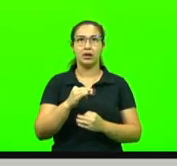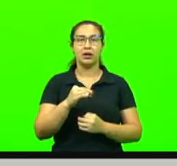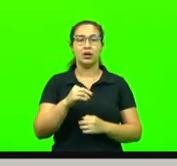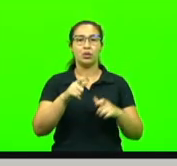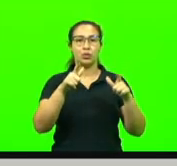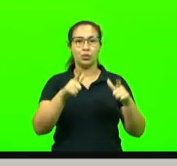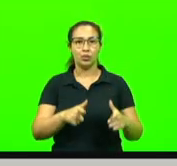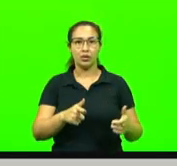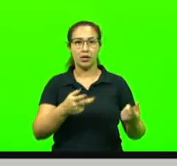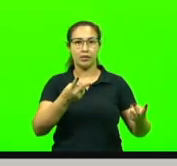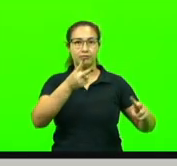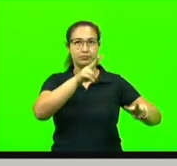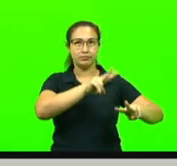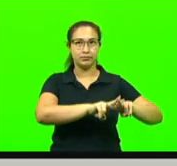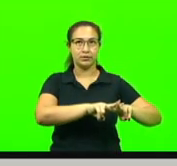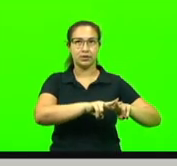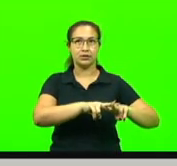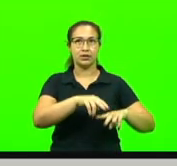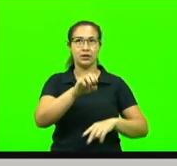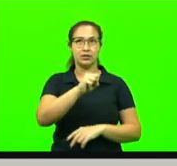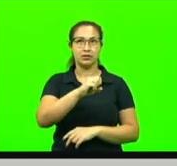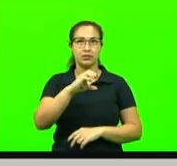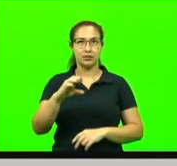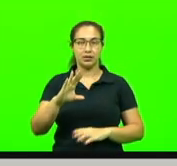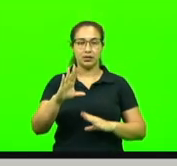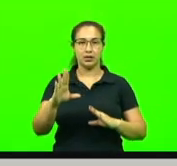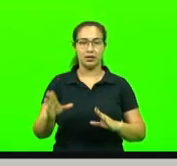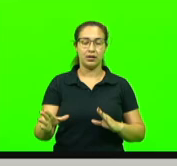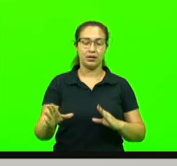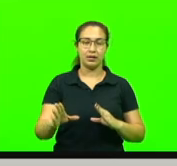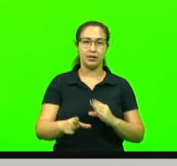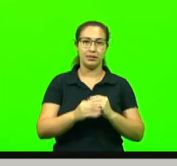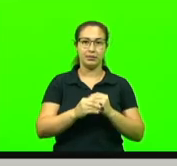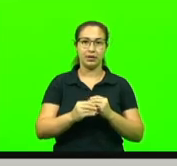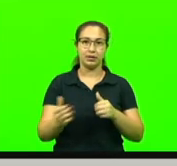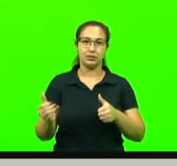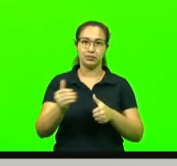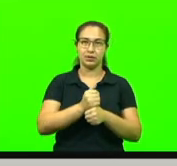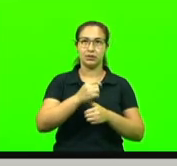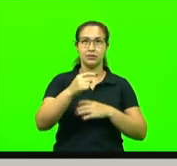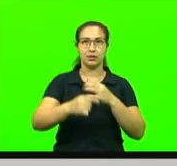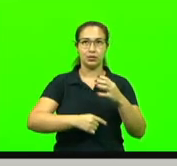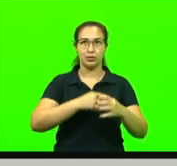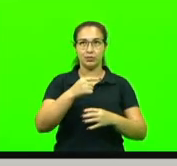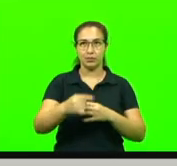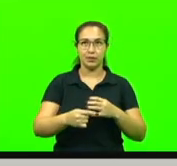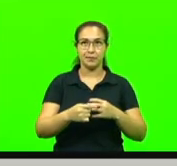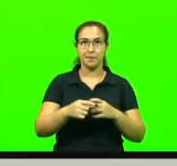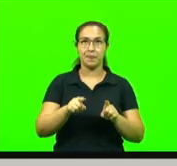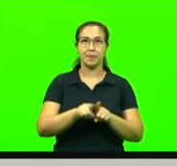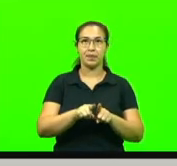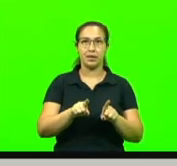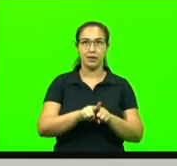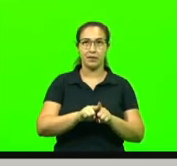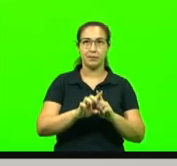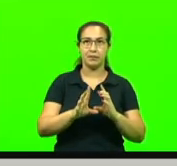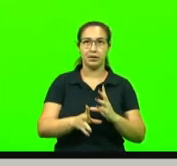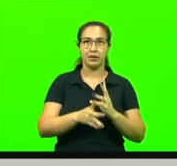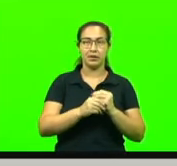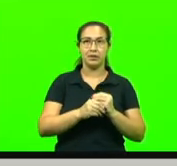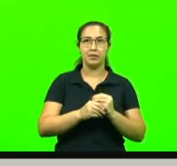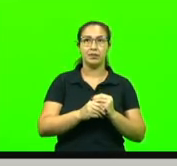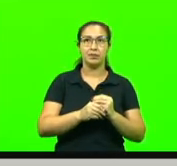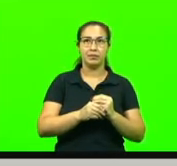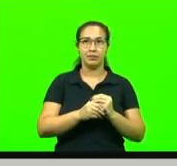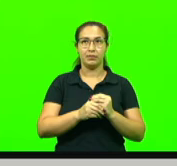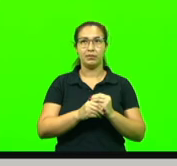Catarina, com emenda substitutiva global e subemenda substitutiva